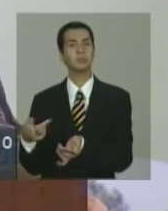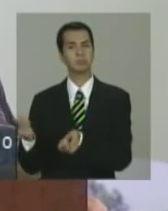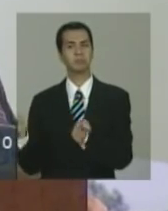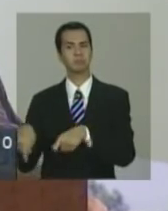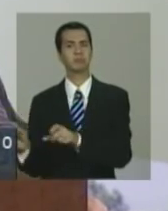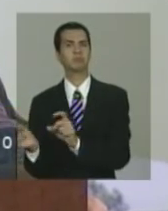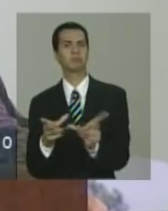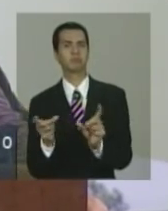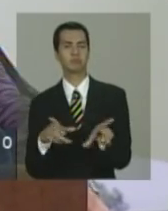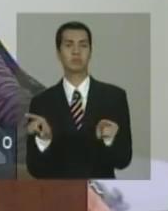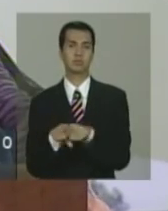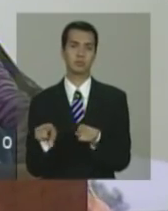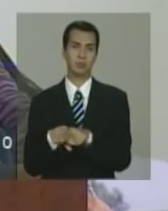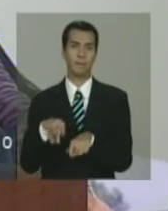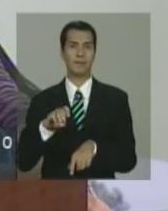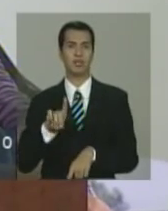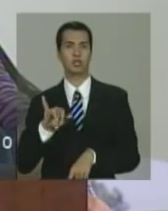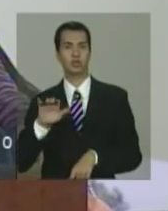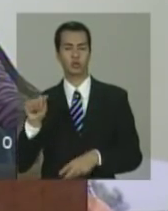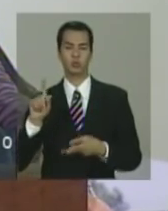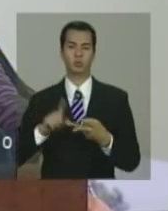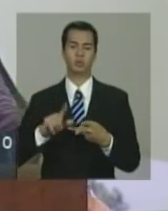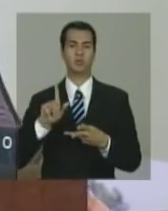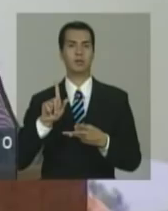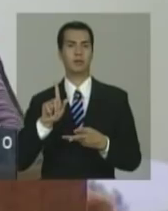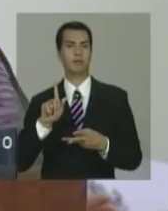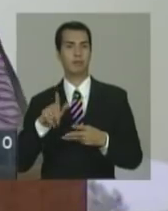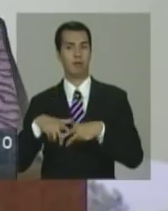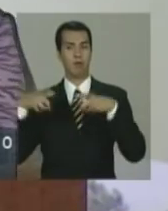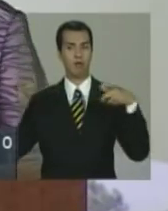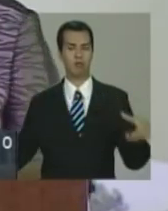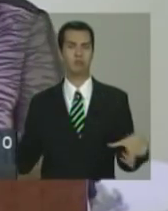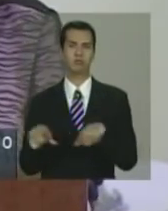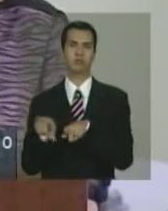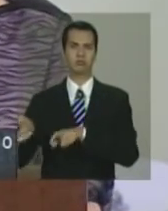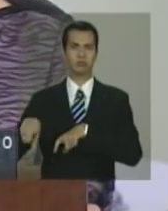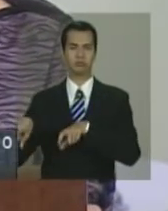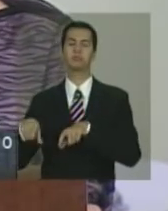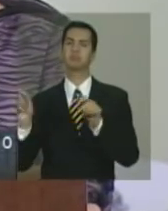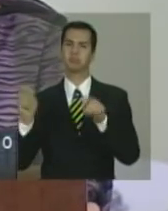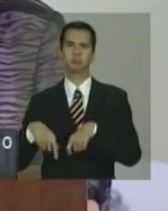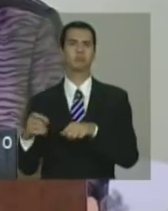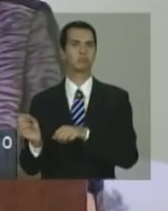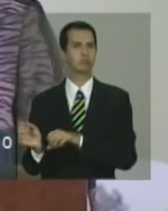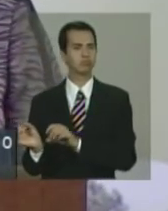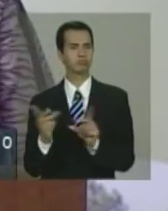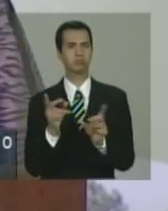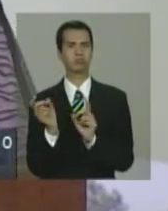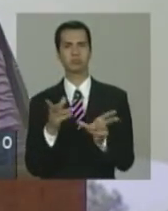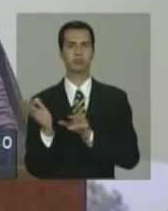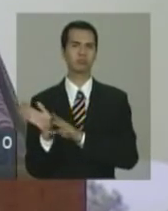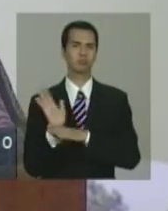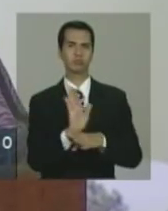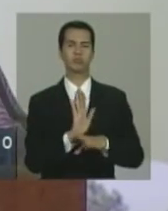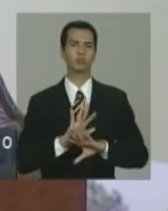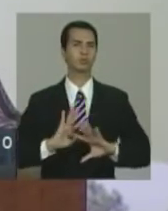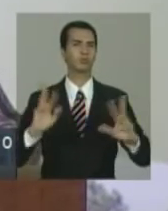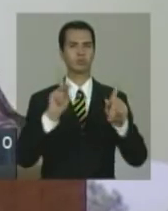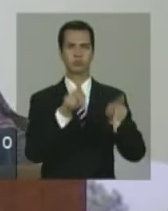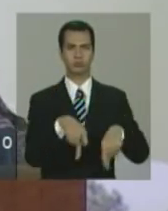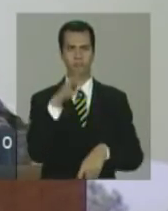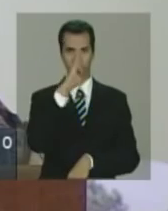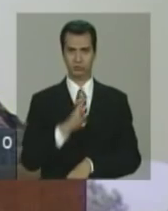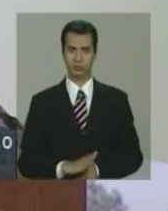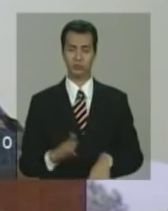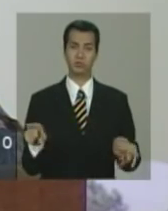por médio agricultores, por grandes agricultores. E que tenhamos também a capacidade de, num